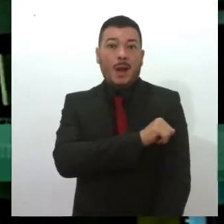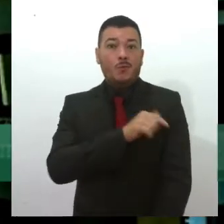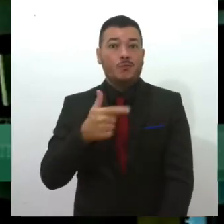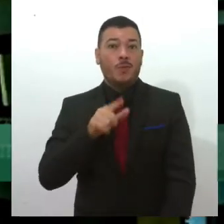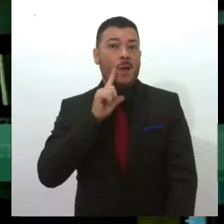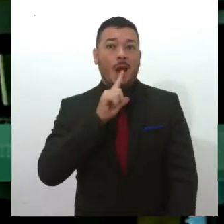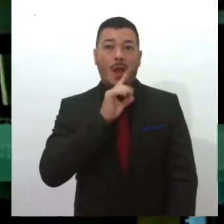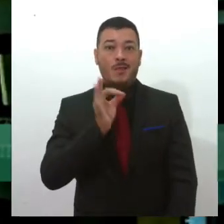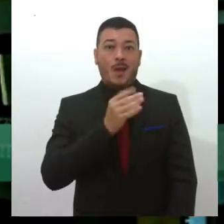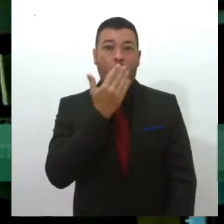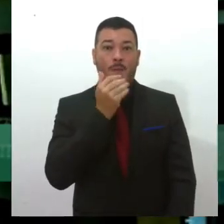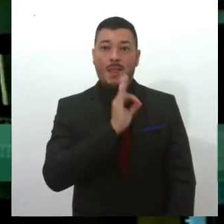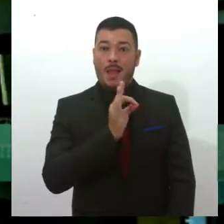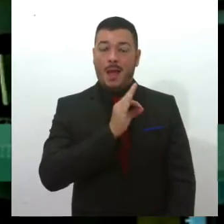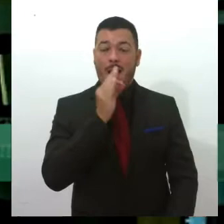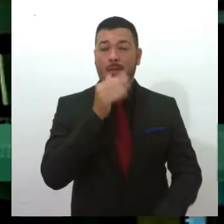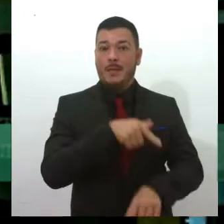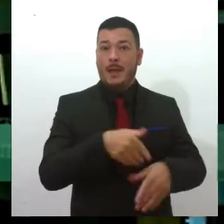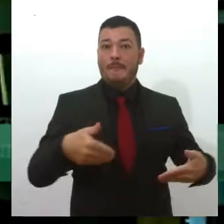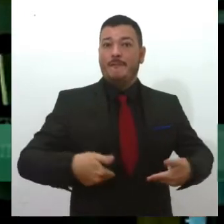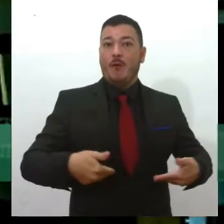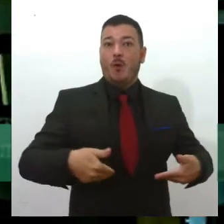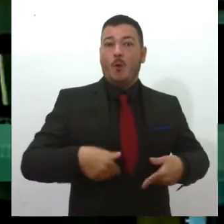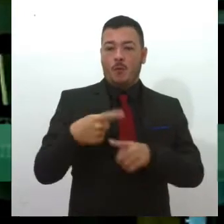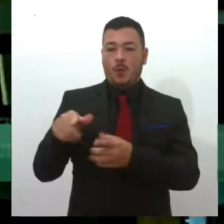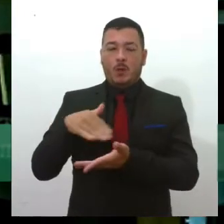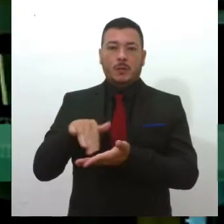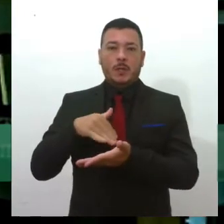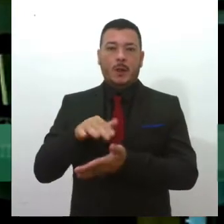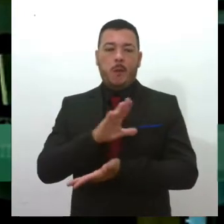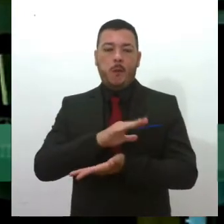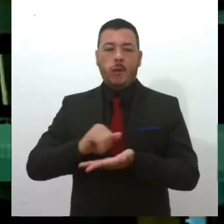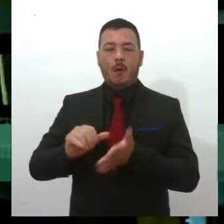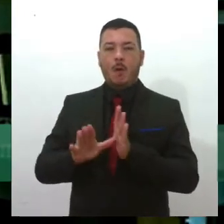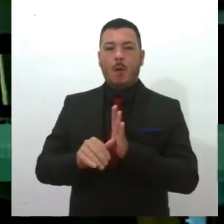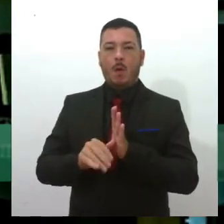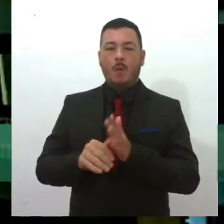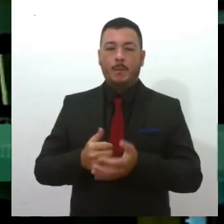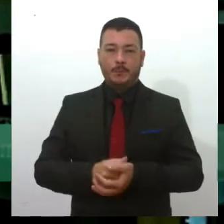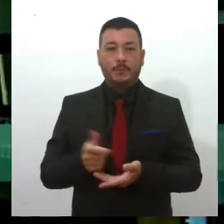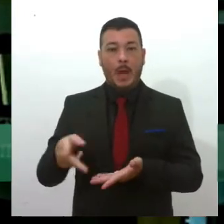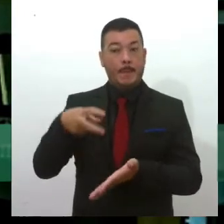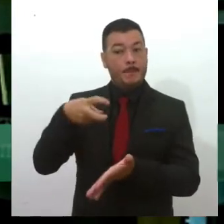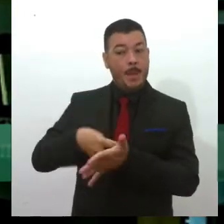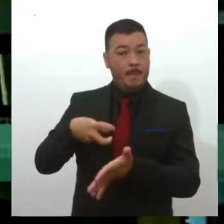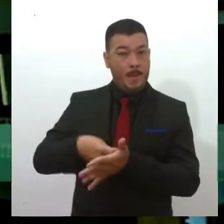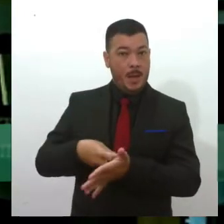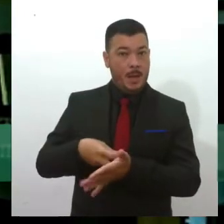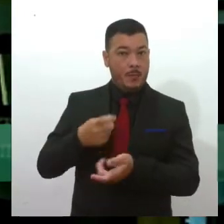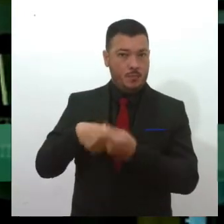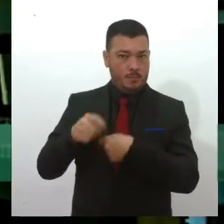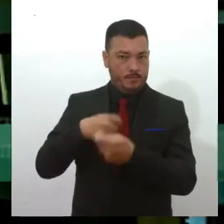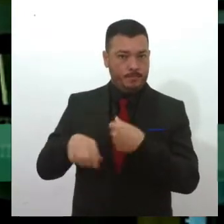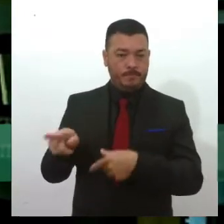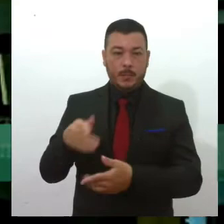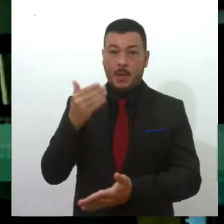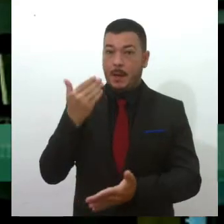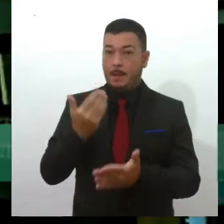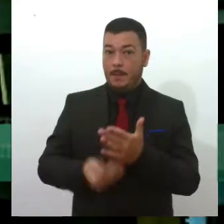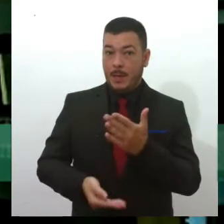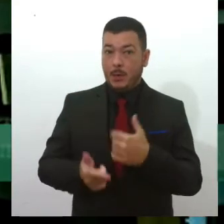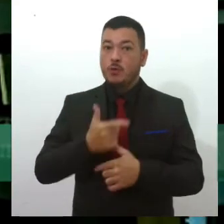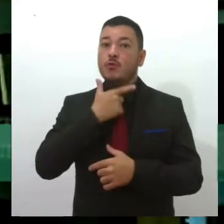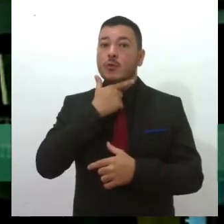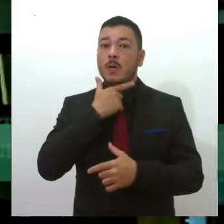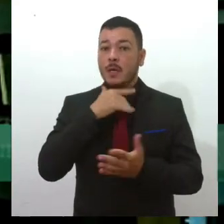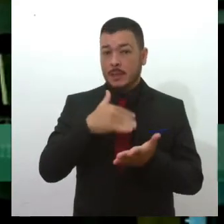sem comida. Ficaram passando fome porque o secretário desviou o recurso. Foi condenado por improbidade administrativa. Ele perde o cargo de secretário